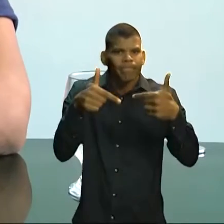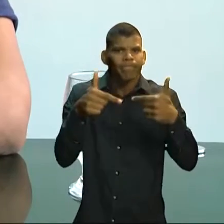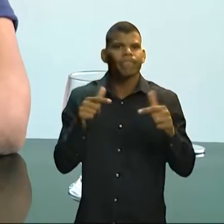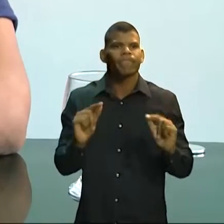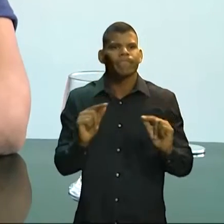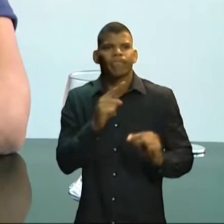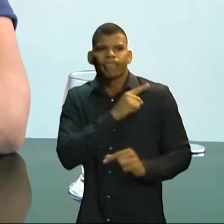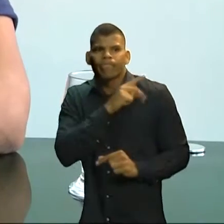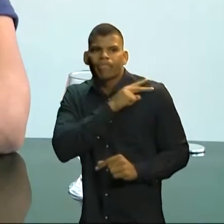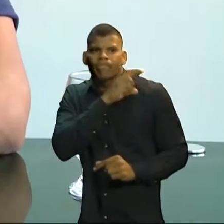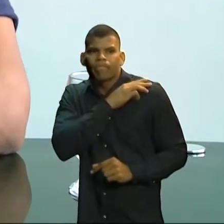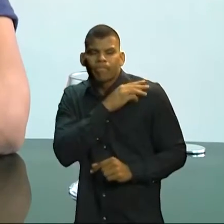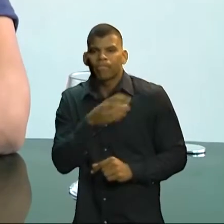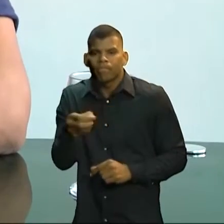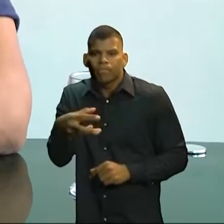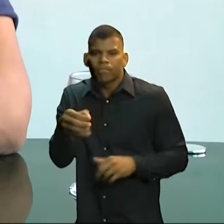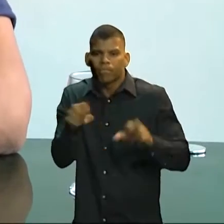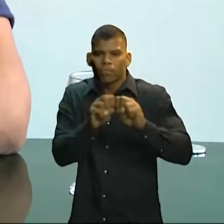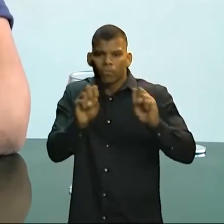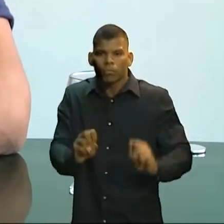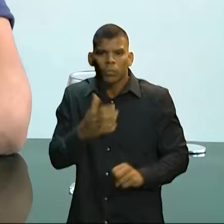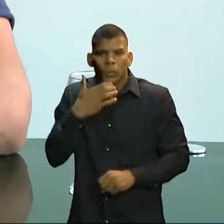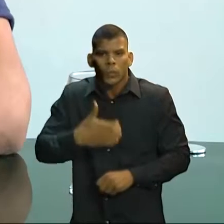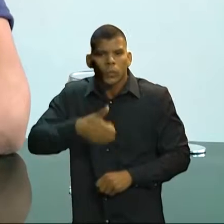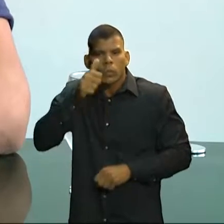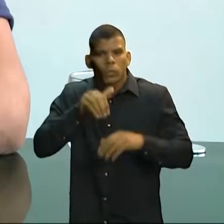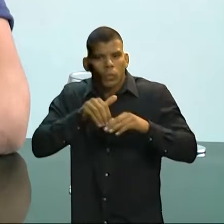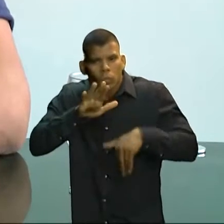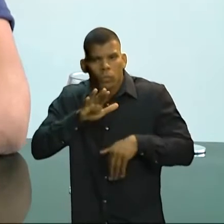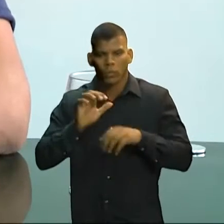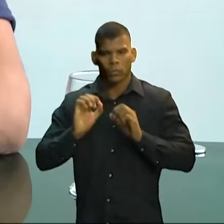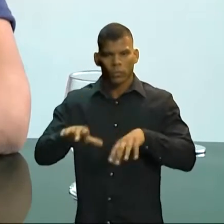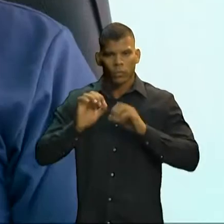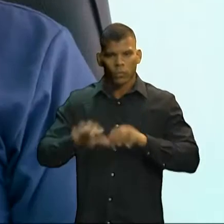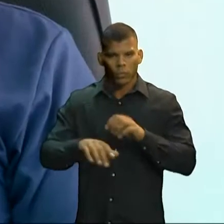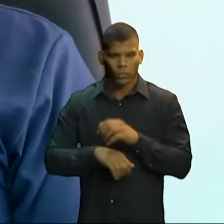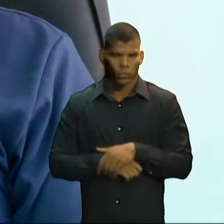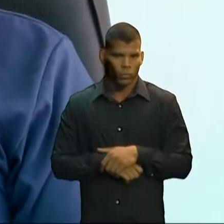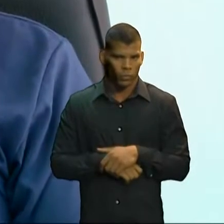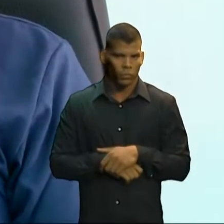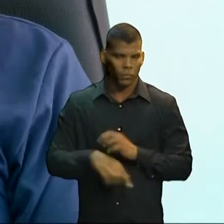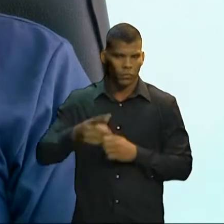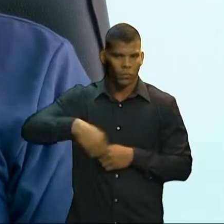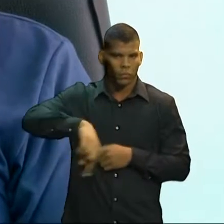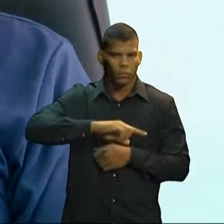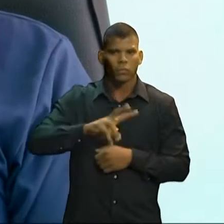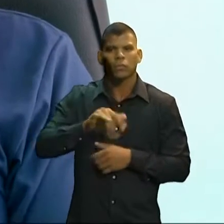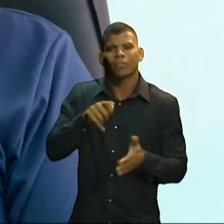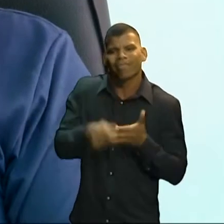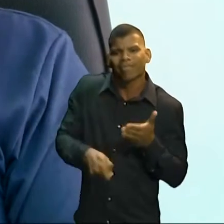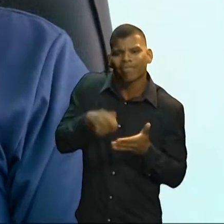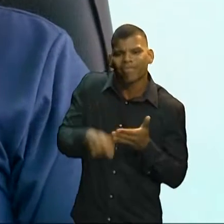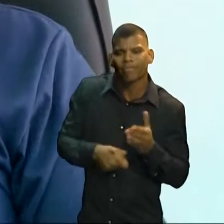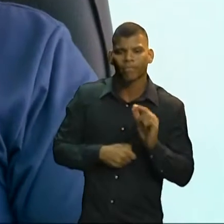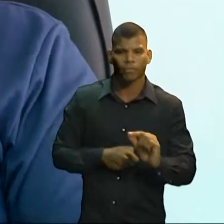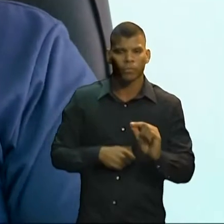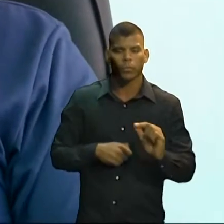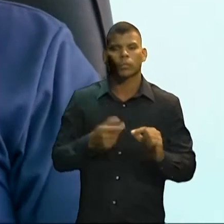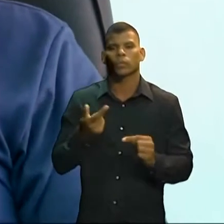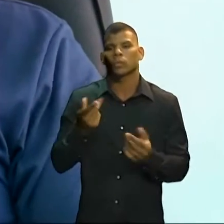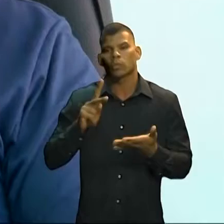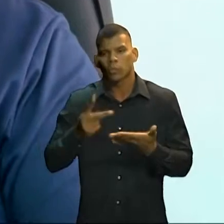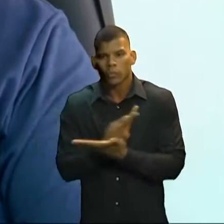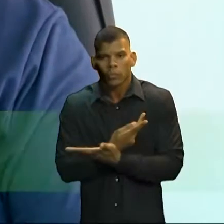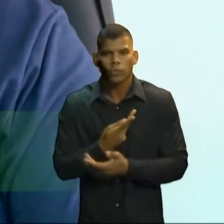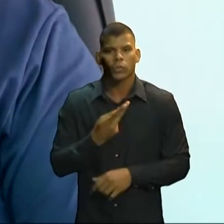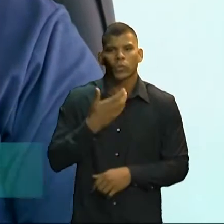novo sistema educacional melhore ainda mais o ensino dos estudantes. Nós vamos lutar para que esse processo